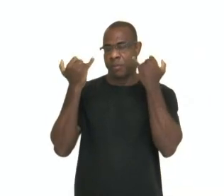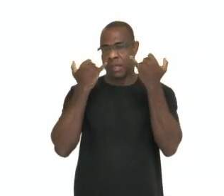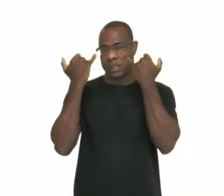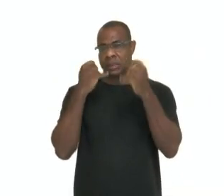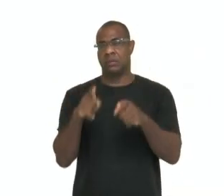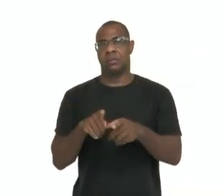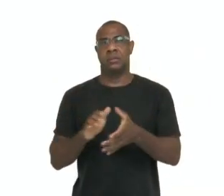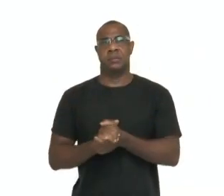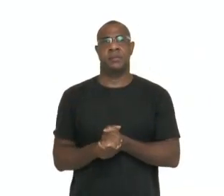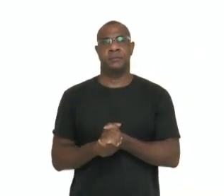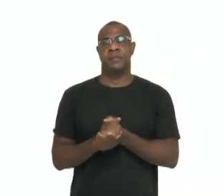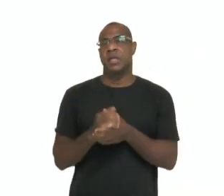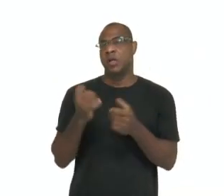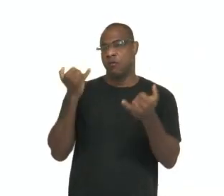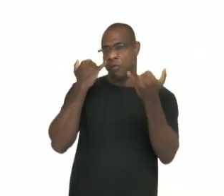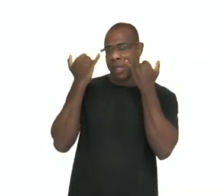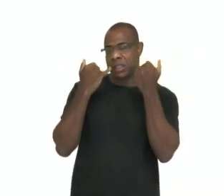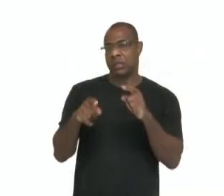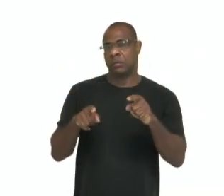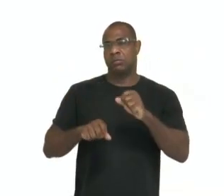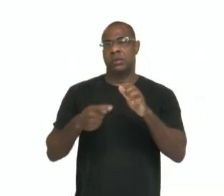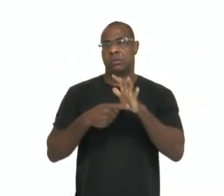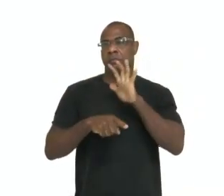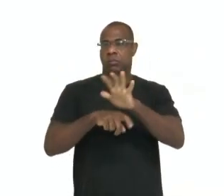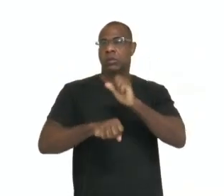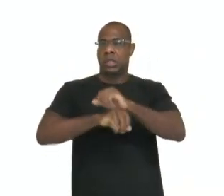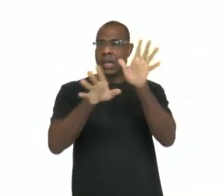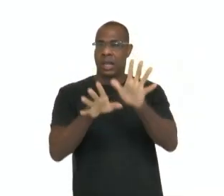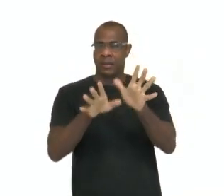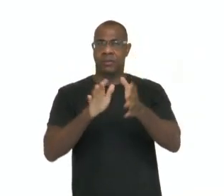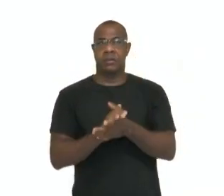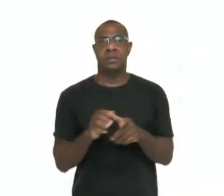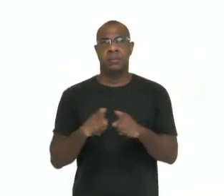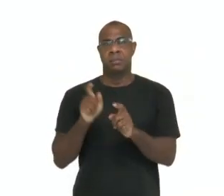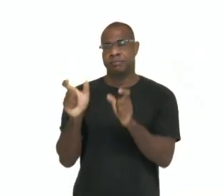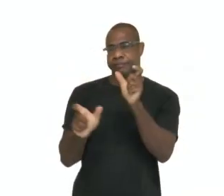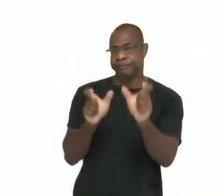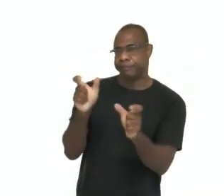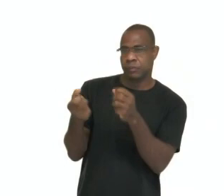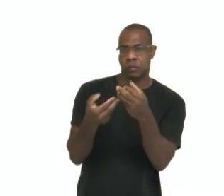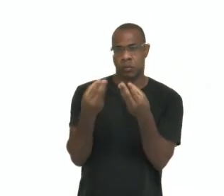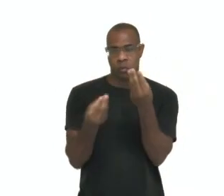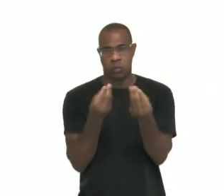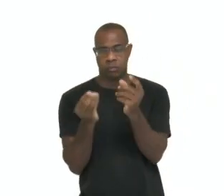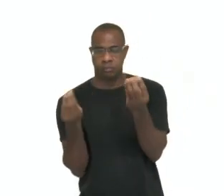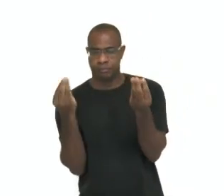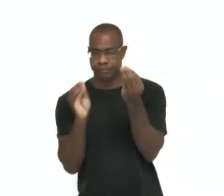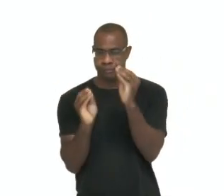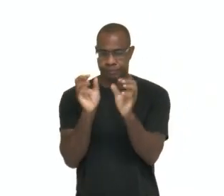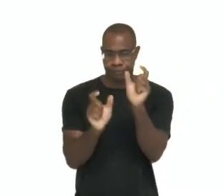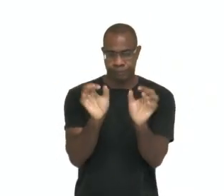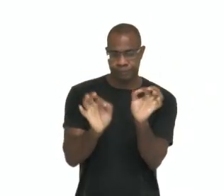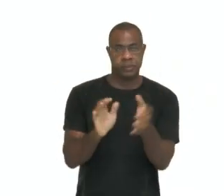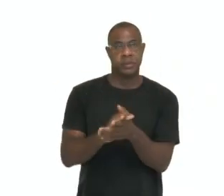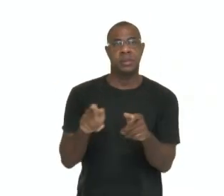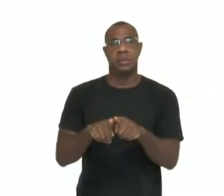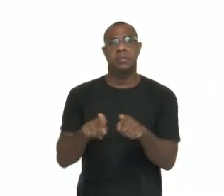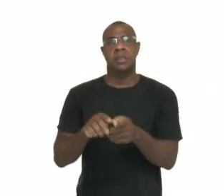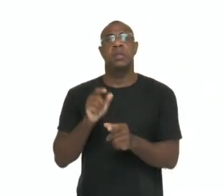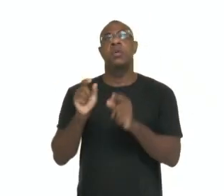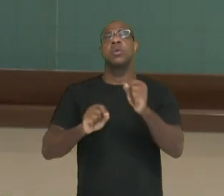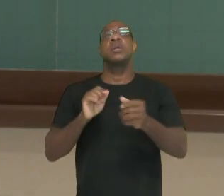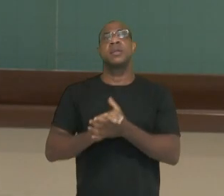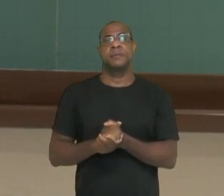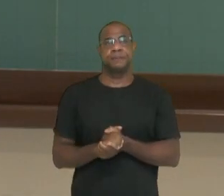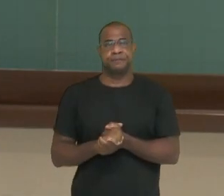gerador do enredo e os elementos que constroem a narrativa, bem como estabelecer relações lógicas discursivas presentes